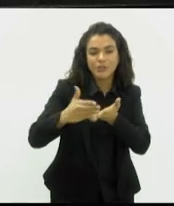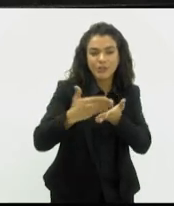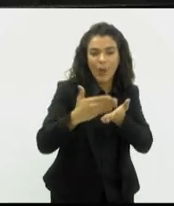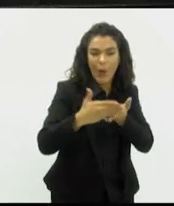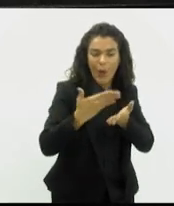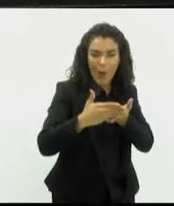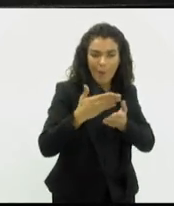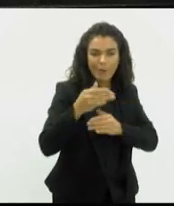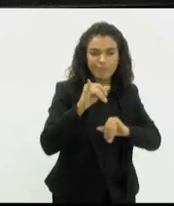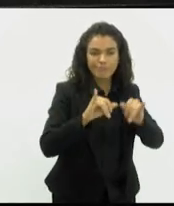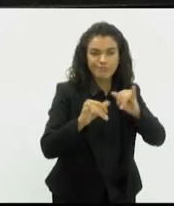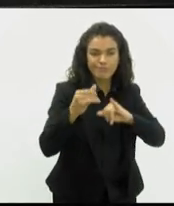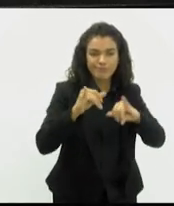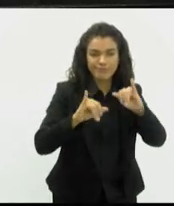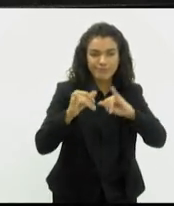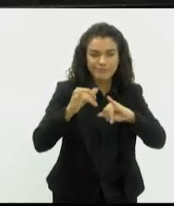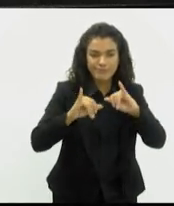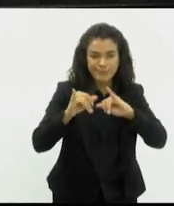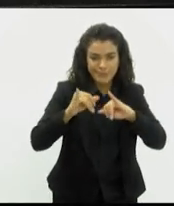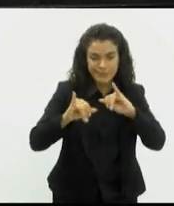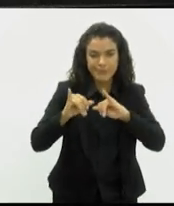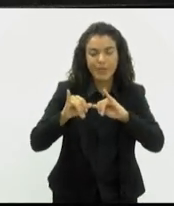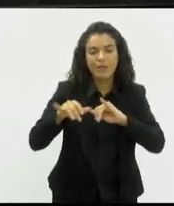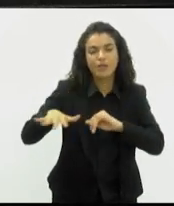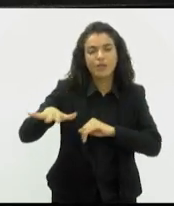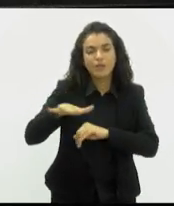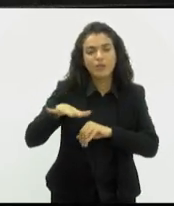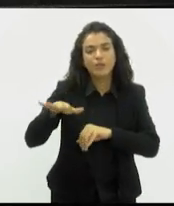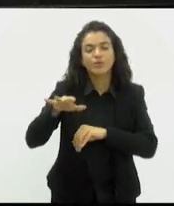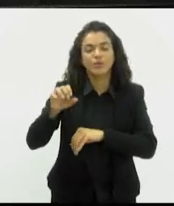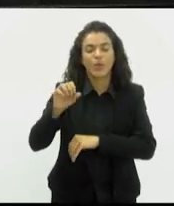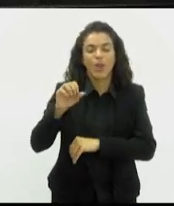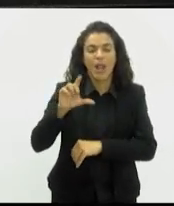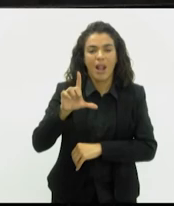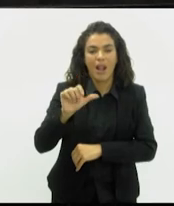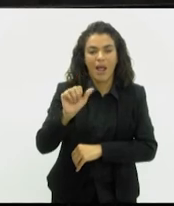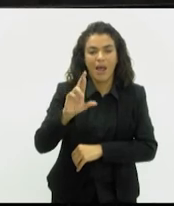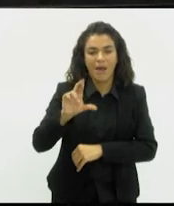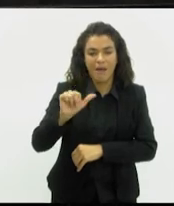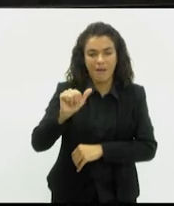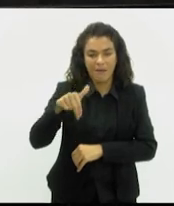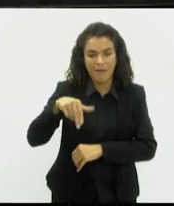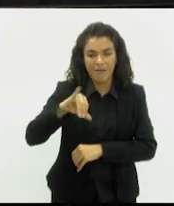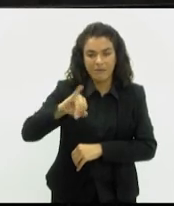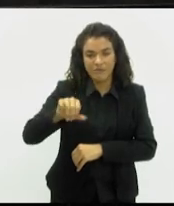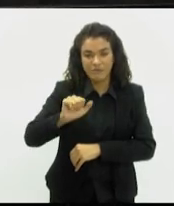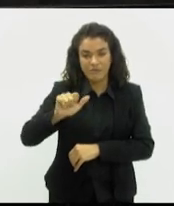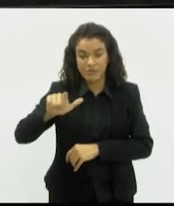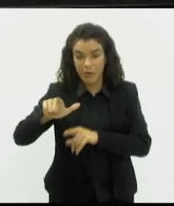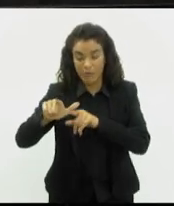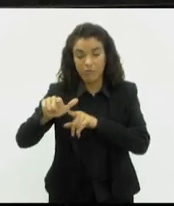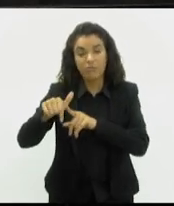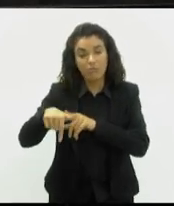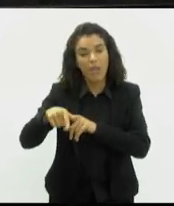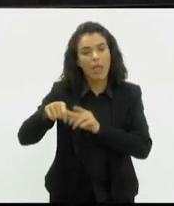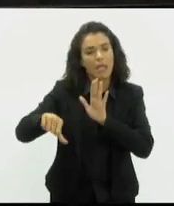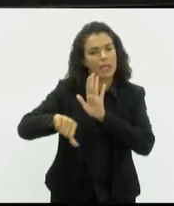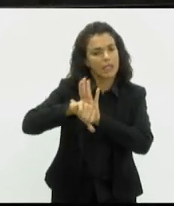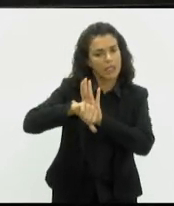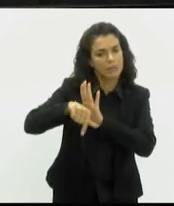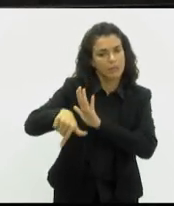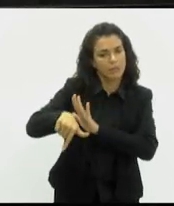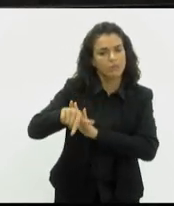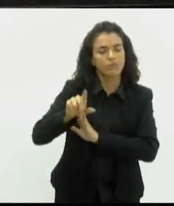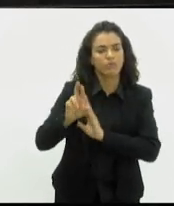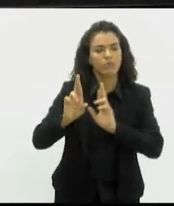nos mananciais do sistema do Laranjal, o que é um crime. Esperamos que o INEA e